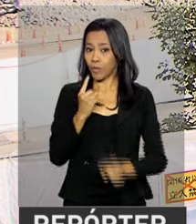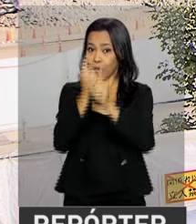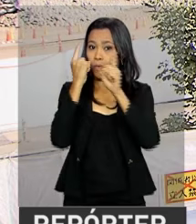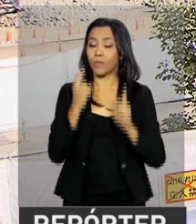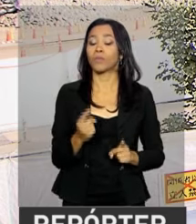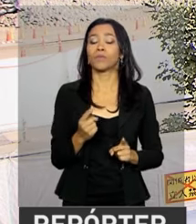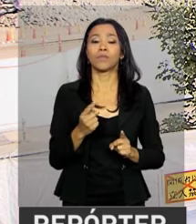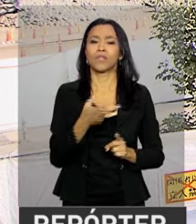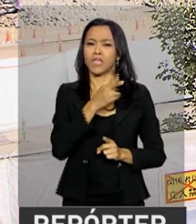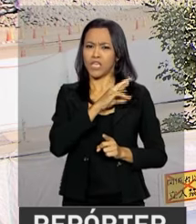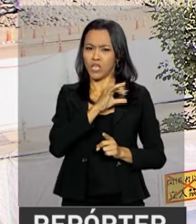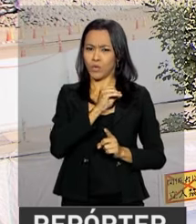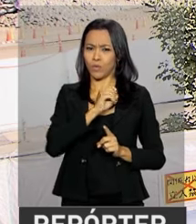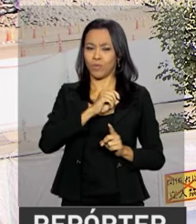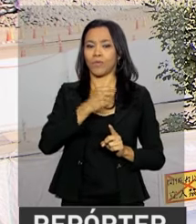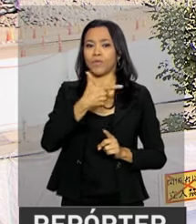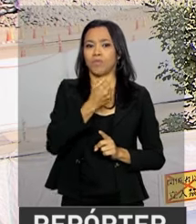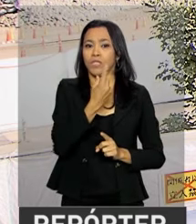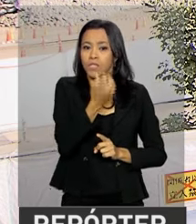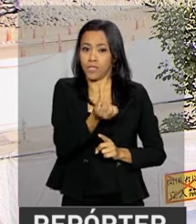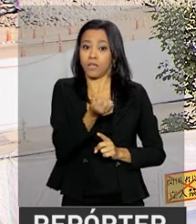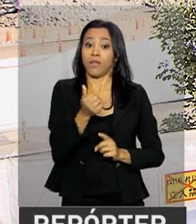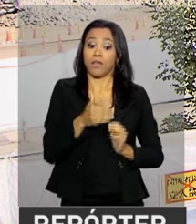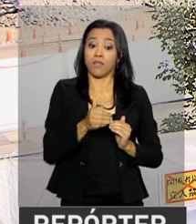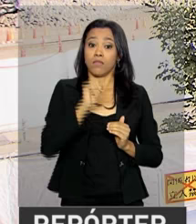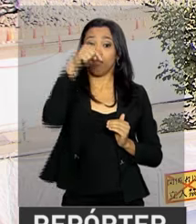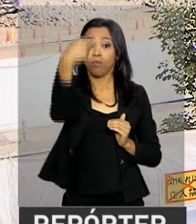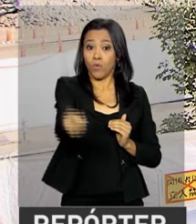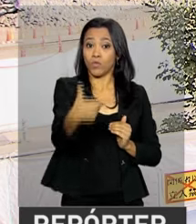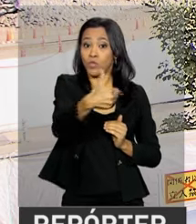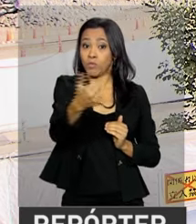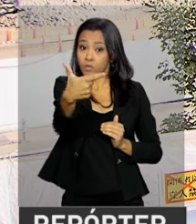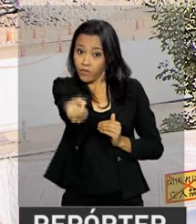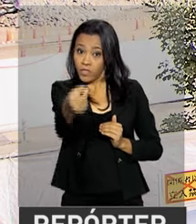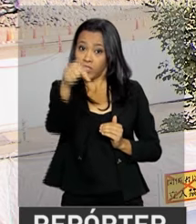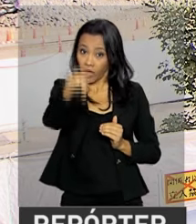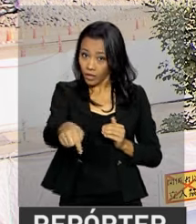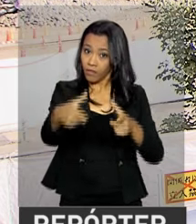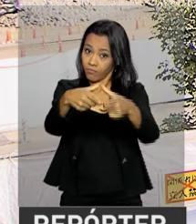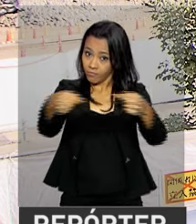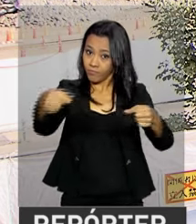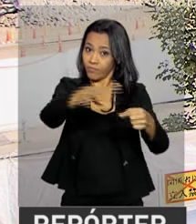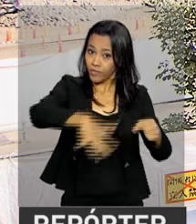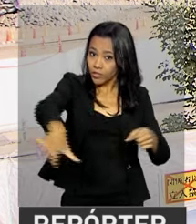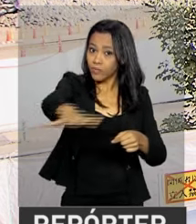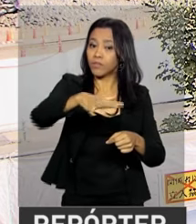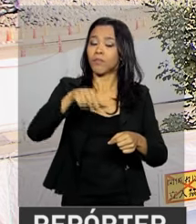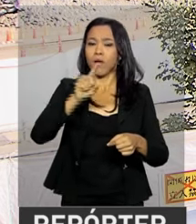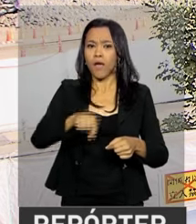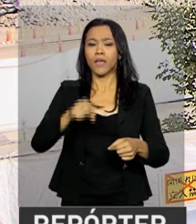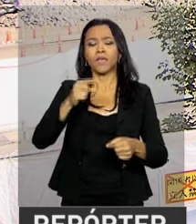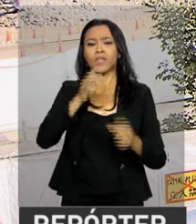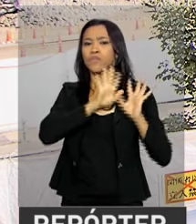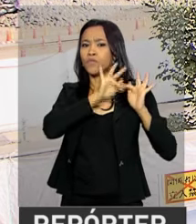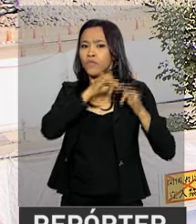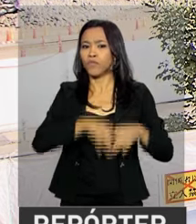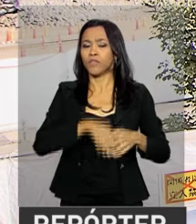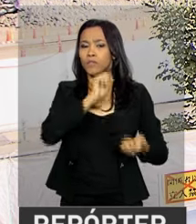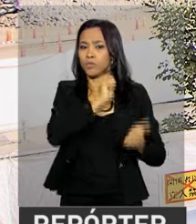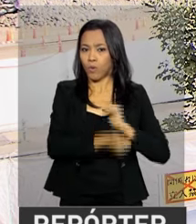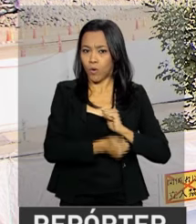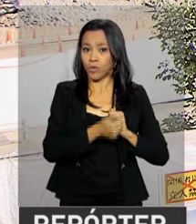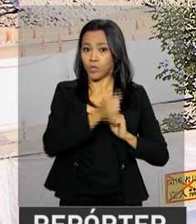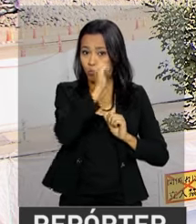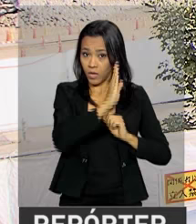rio 2016 acontece aqui em tóquio em 2020 e não encerrar dentro dos jogos no brasil a bandeira